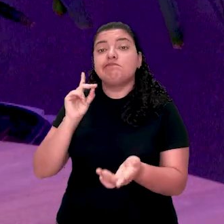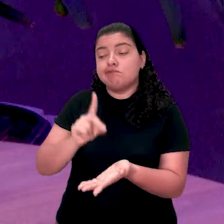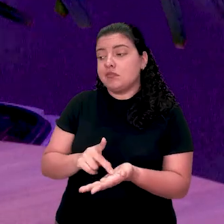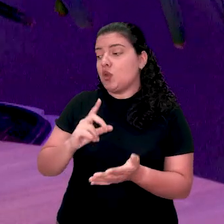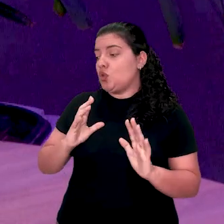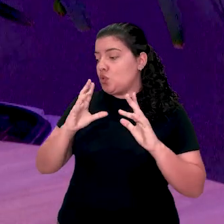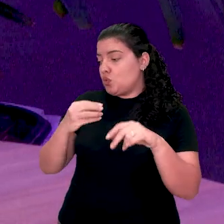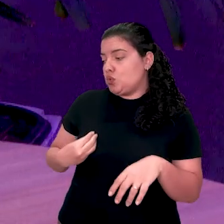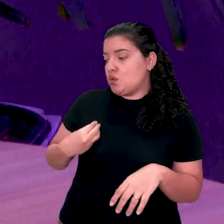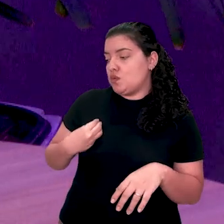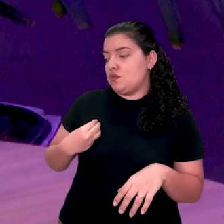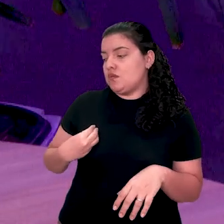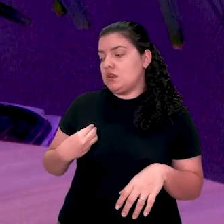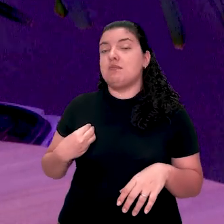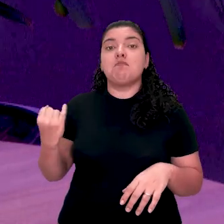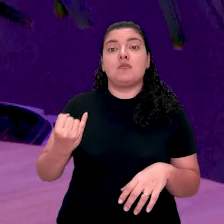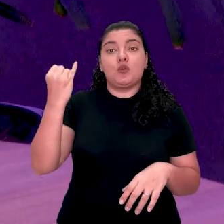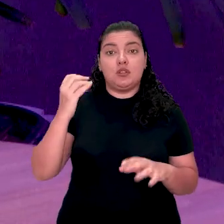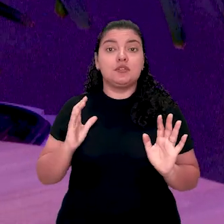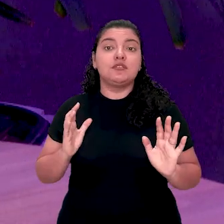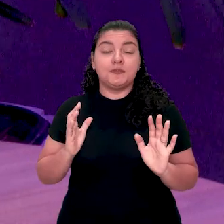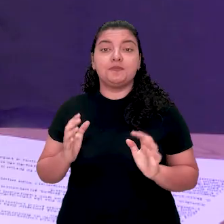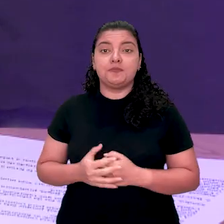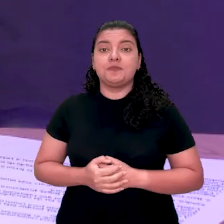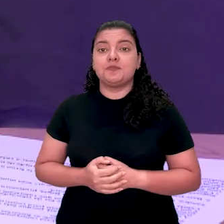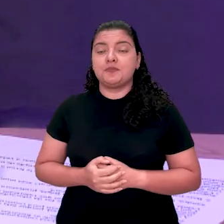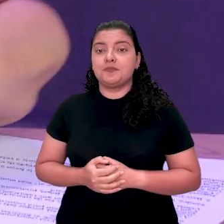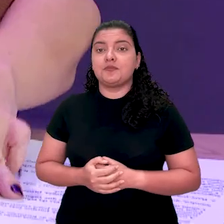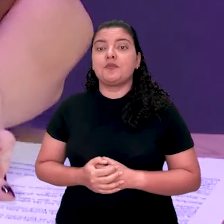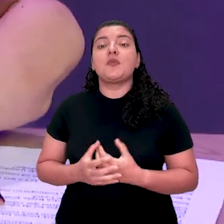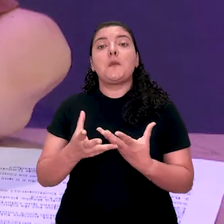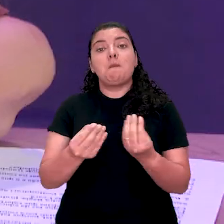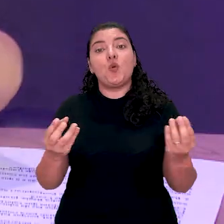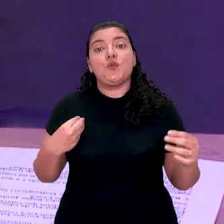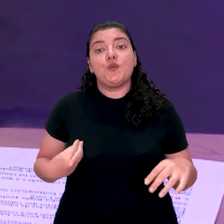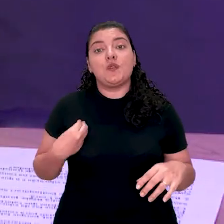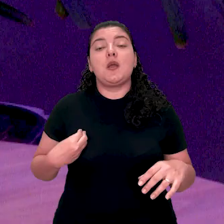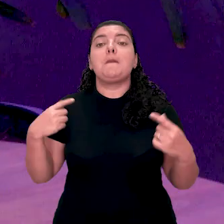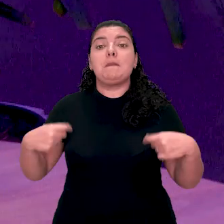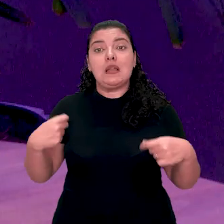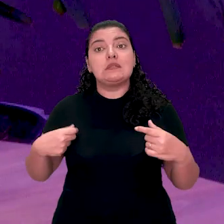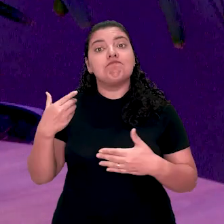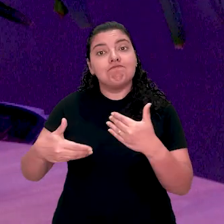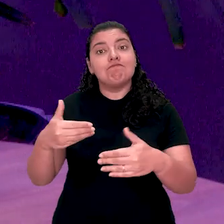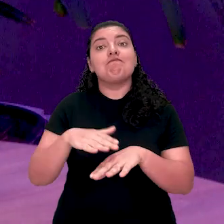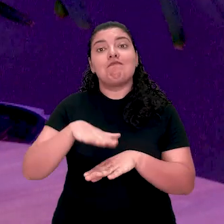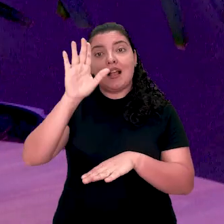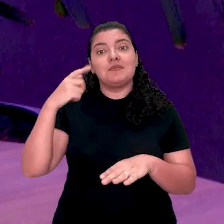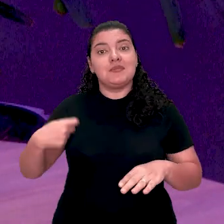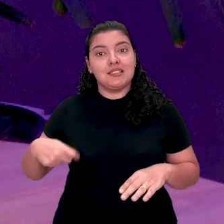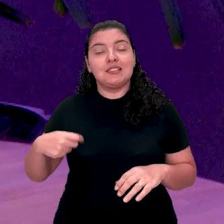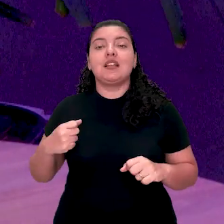realidade, tudo foi uma virada de chave. Foi mesmo. Porque tu passou por muitos segmentos e eu preciso ainda passar por muitos outros